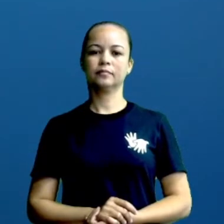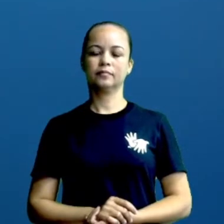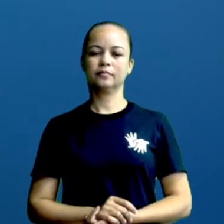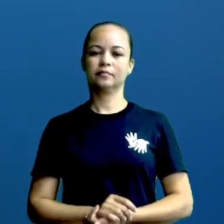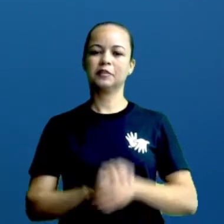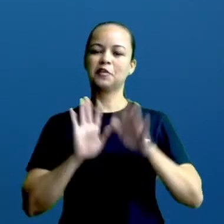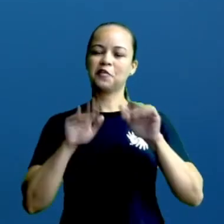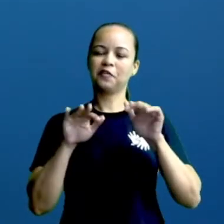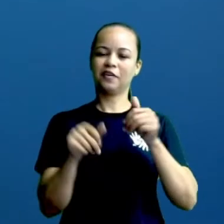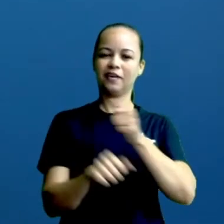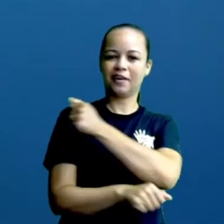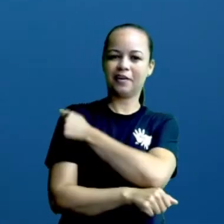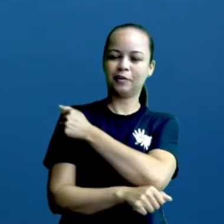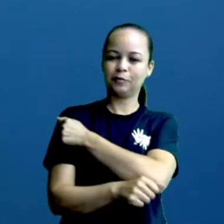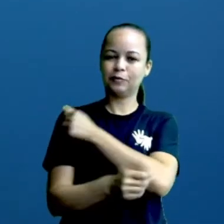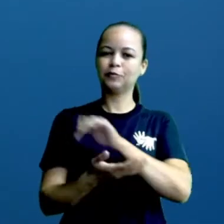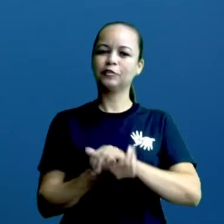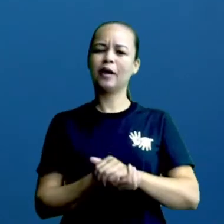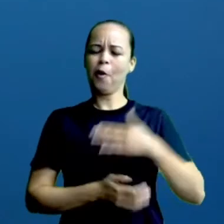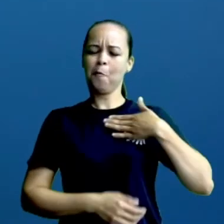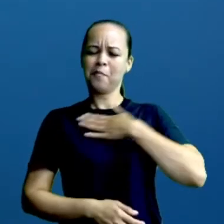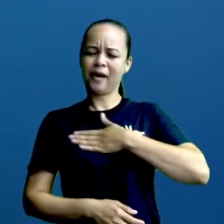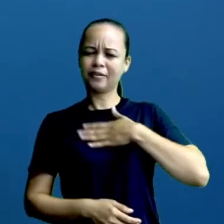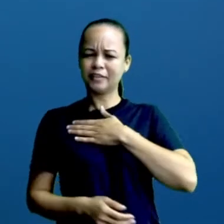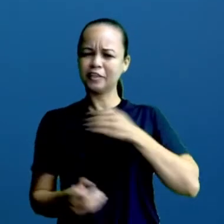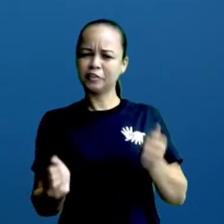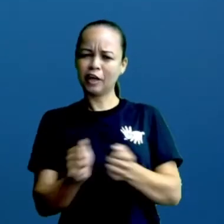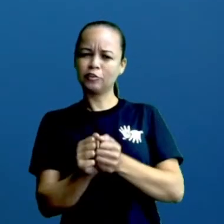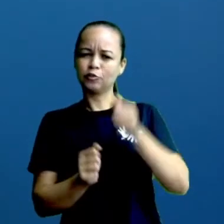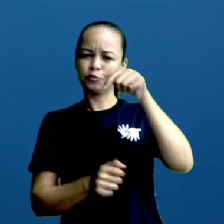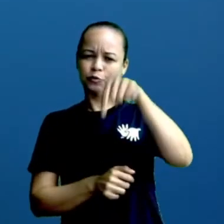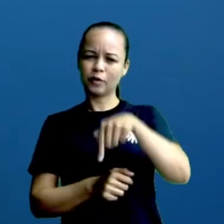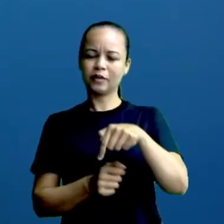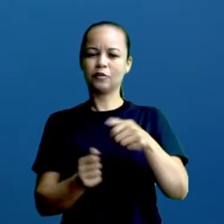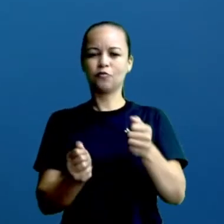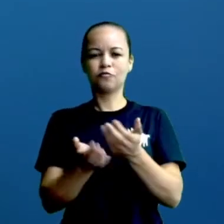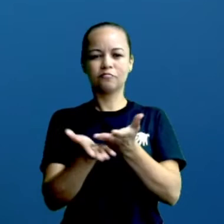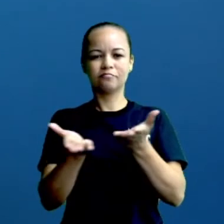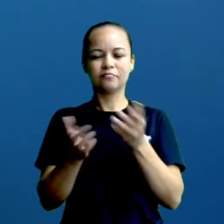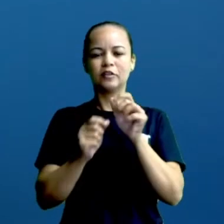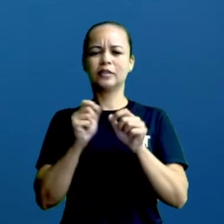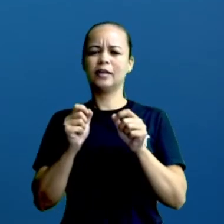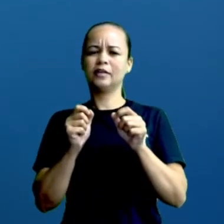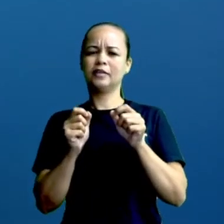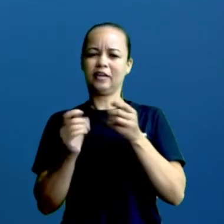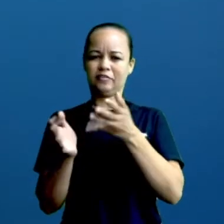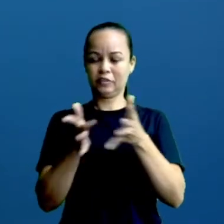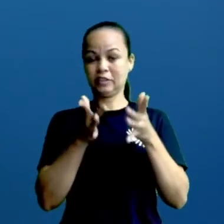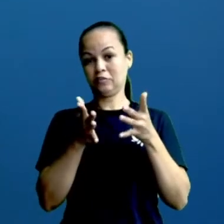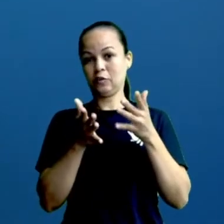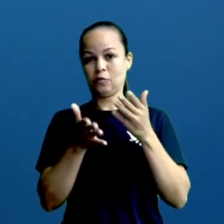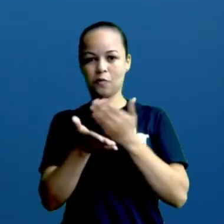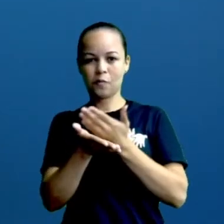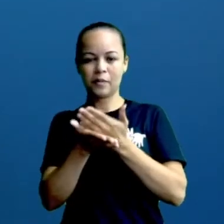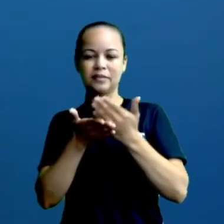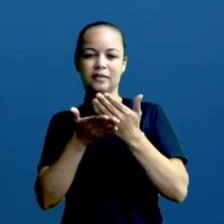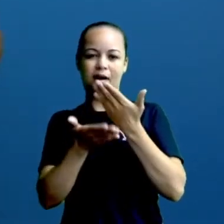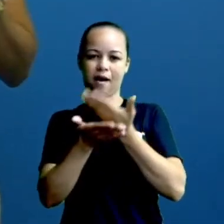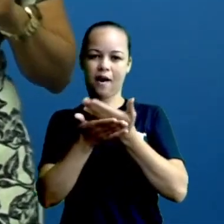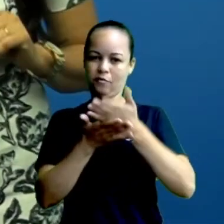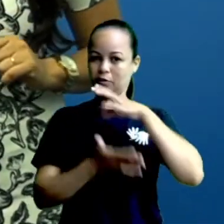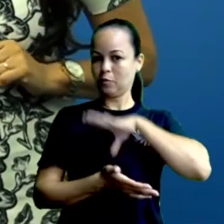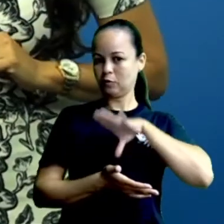Olá, meus queridos alunos! É sempre uma satisfação enorme estar aqui com vocês. E aí, estão preparados para mais uma aula de língua